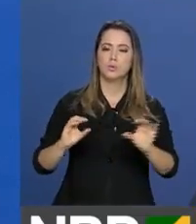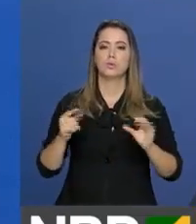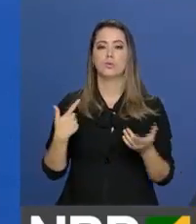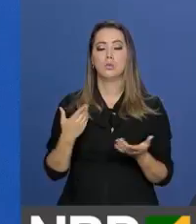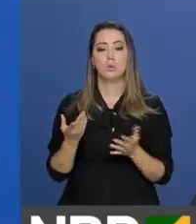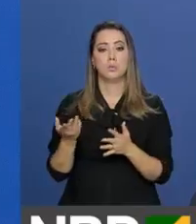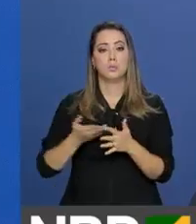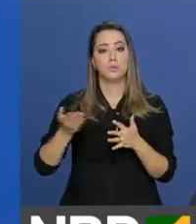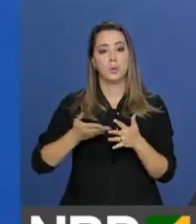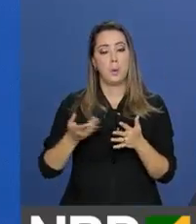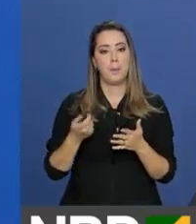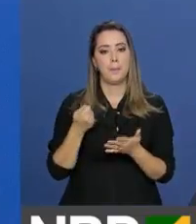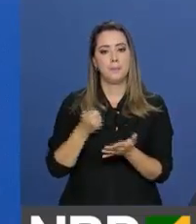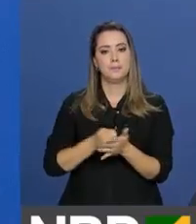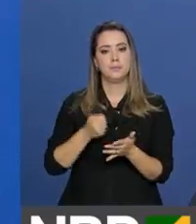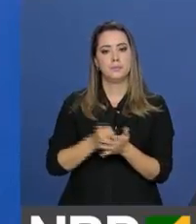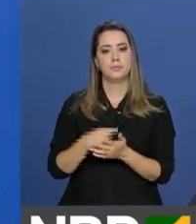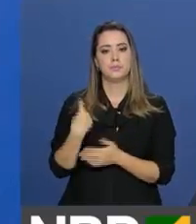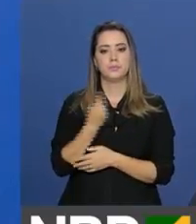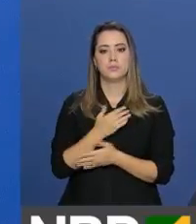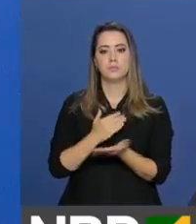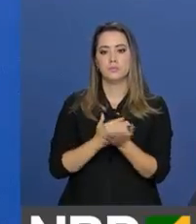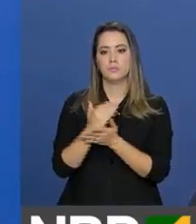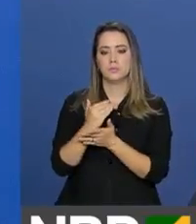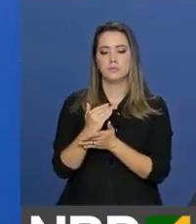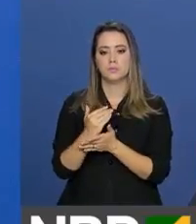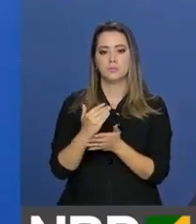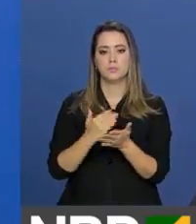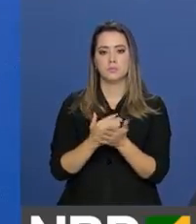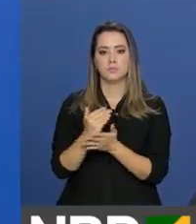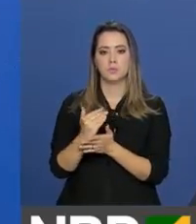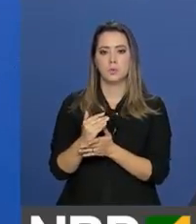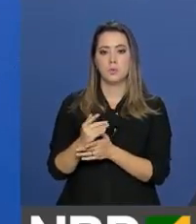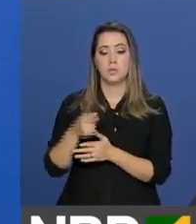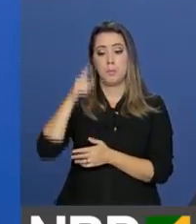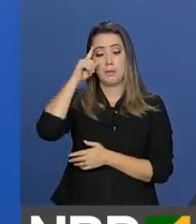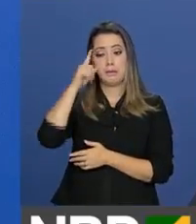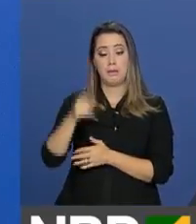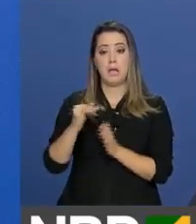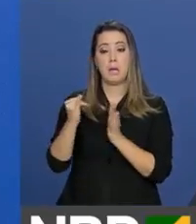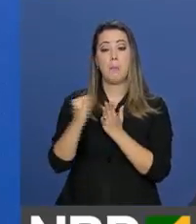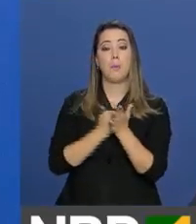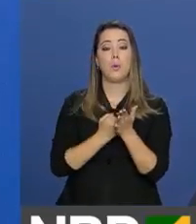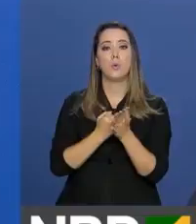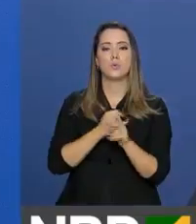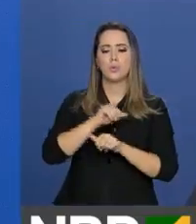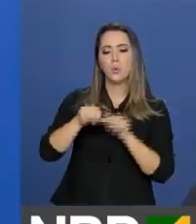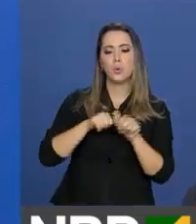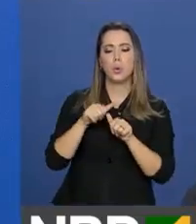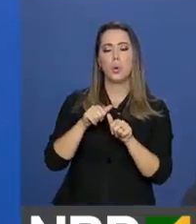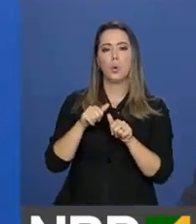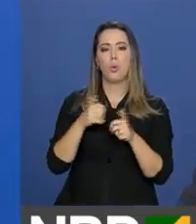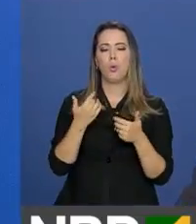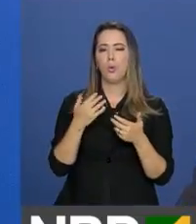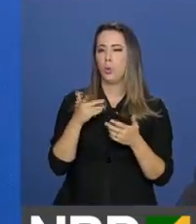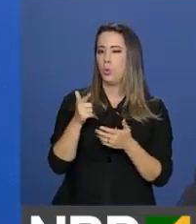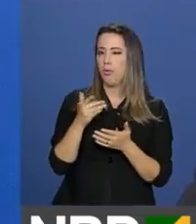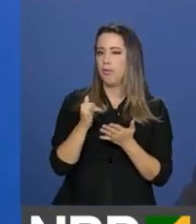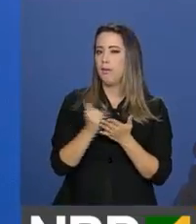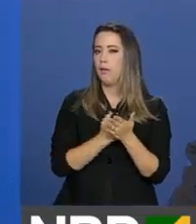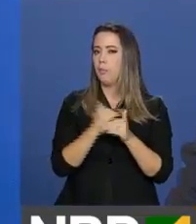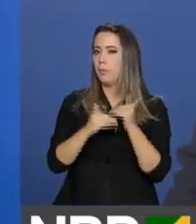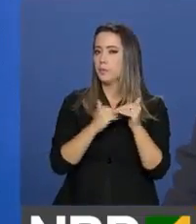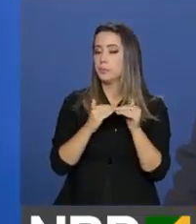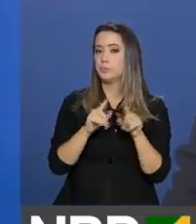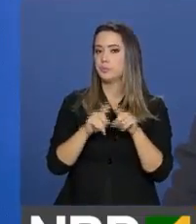Por que é que, de uns tempos a esta parte, começou, ao invés de decretar impostos, decretar-se contribuições? Porque as contribuições não são